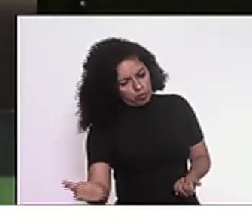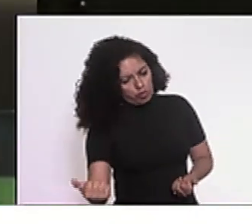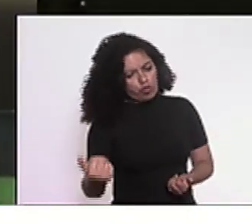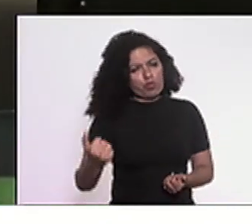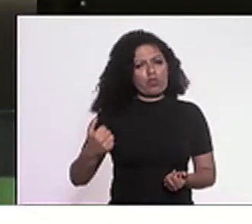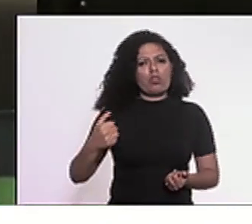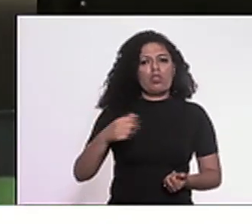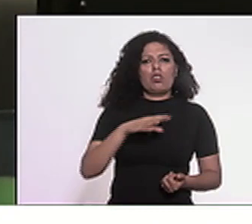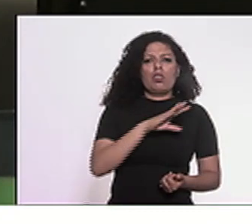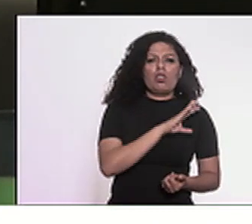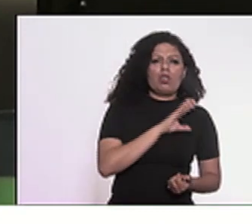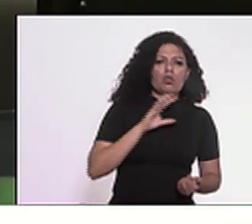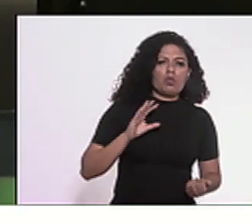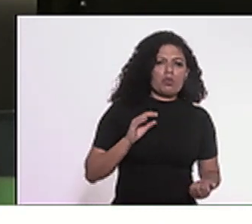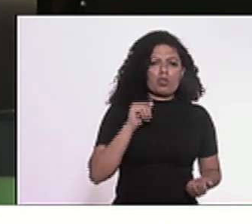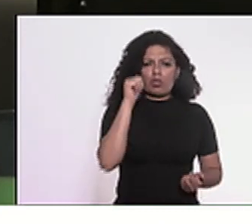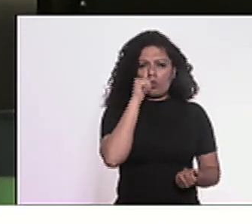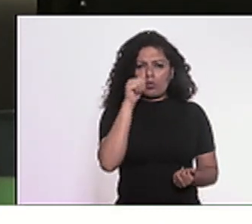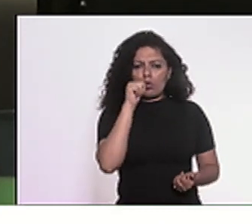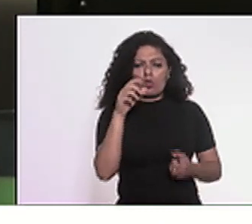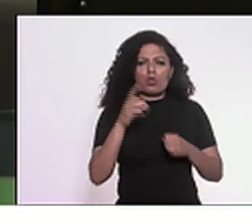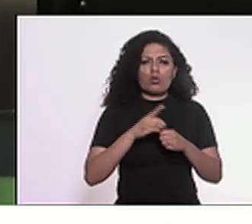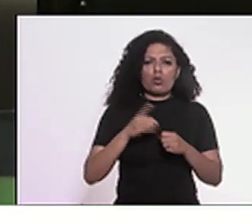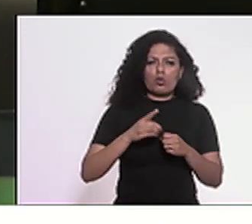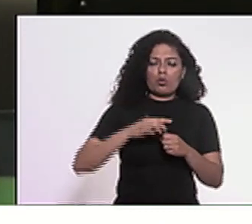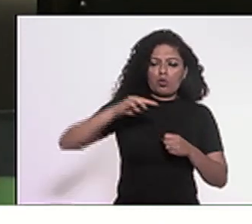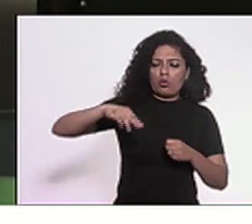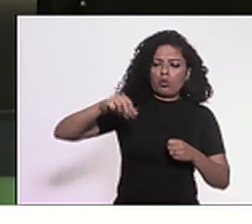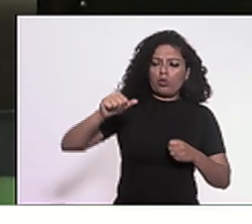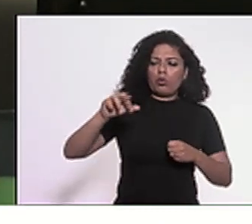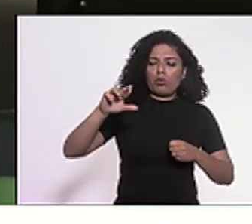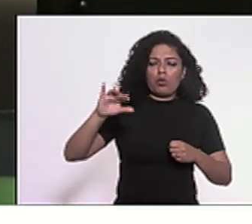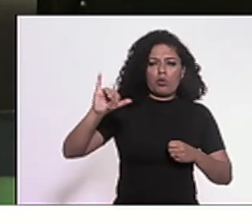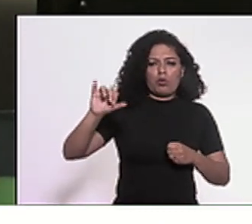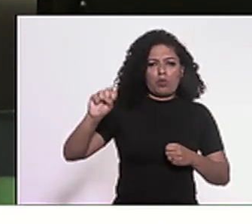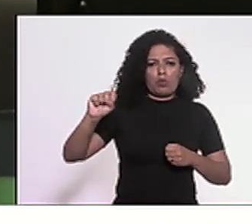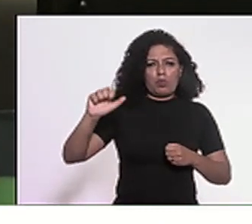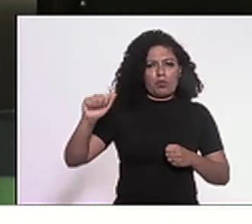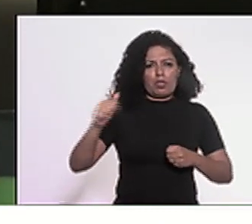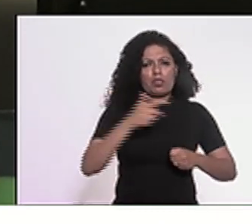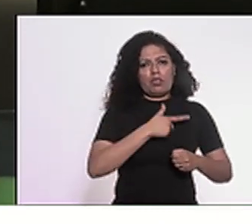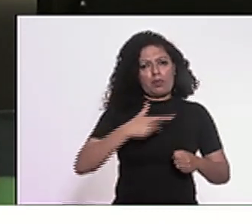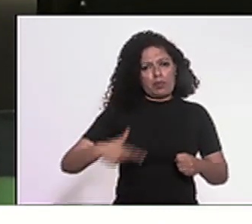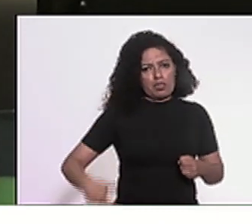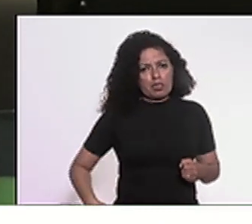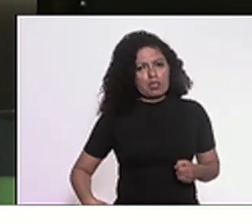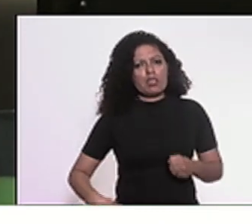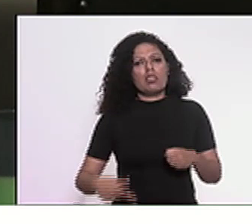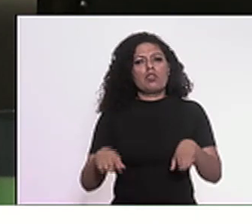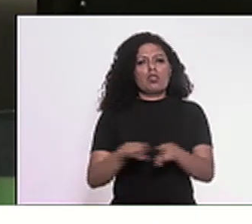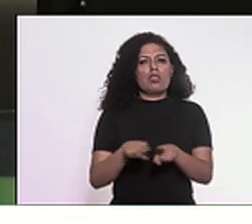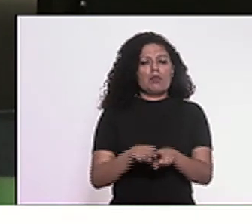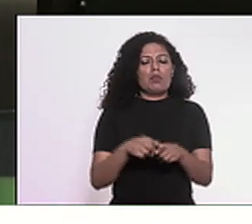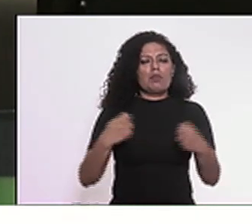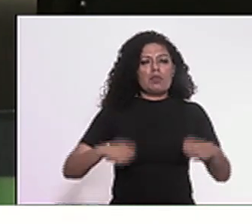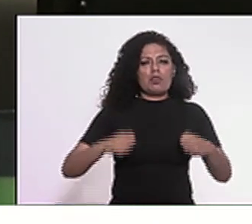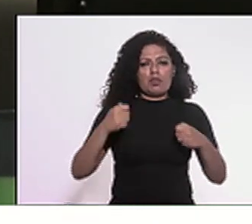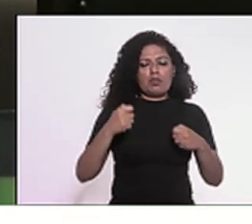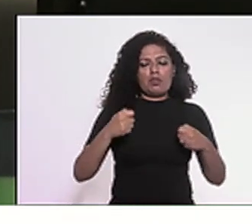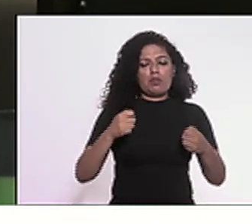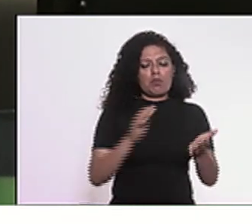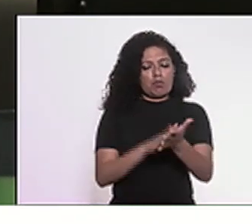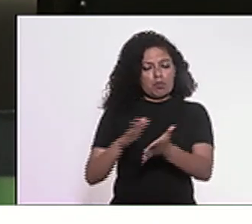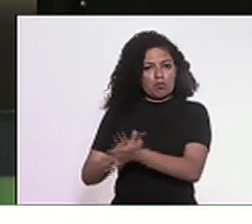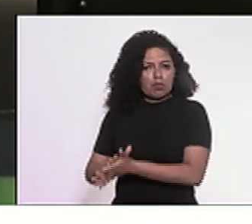OAB Mulher. Eu venho representando a doutora Marisa Gaudi, que é a nossa presidente, e eu também preciso parabenizar pelo projeto,